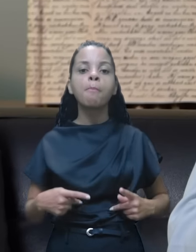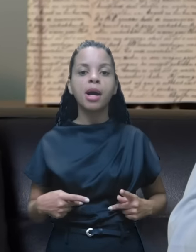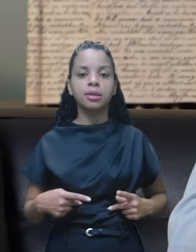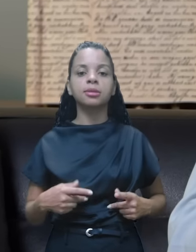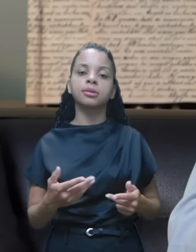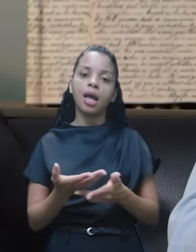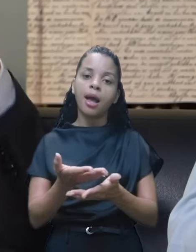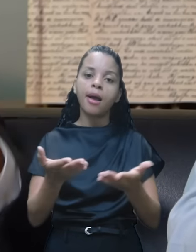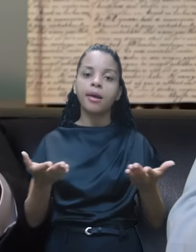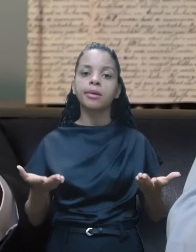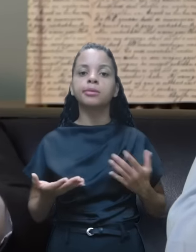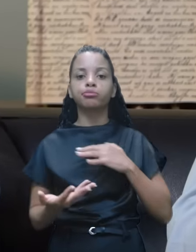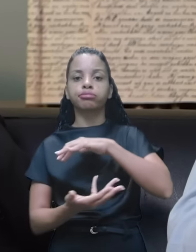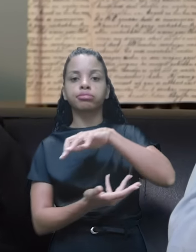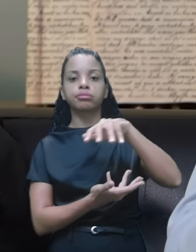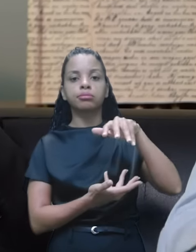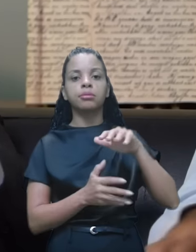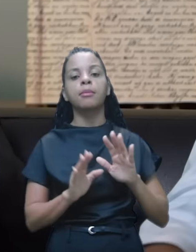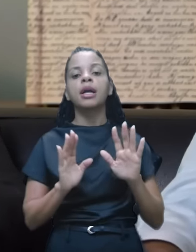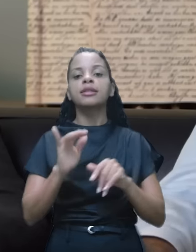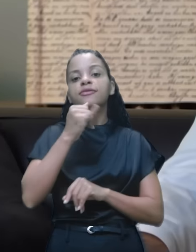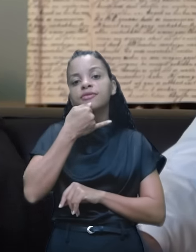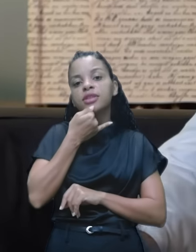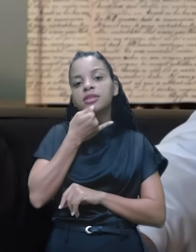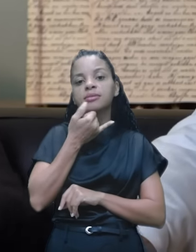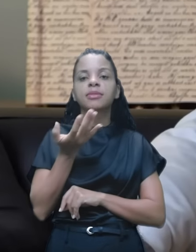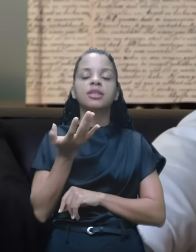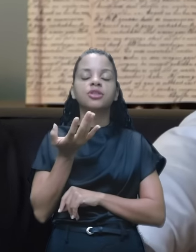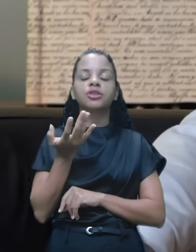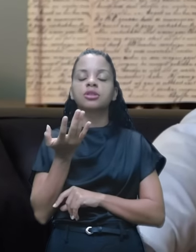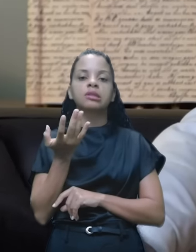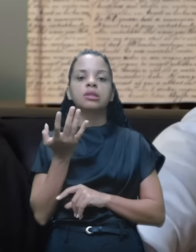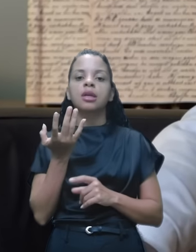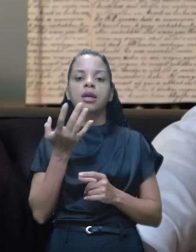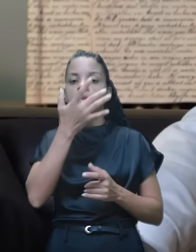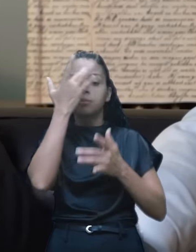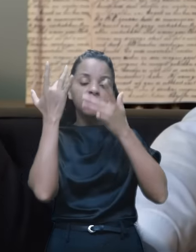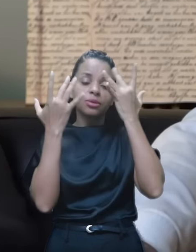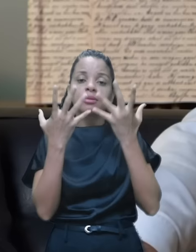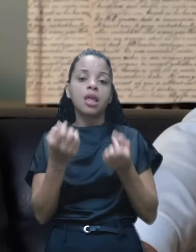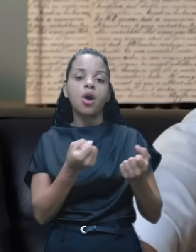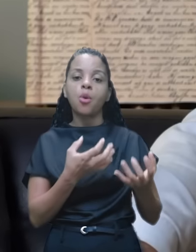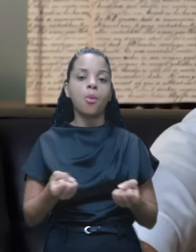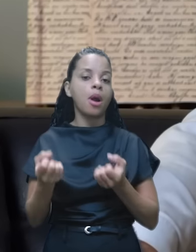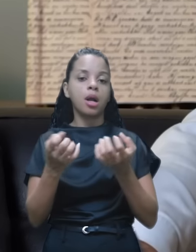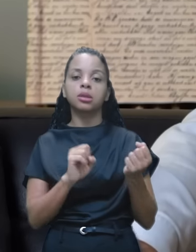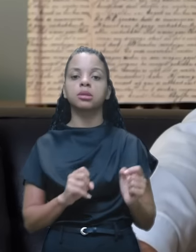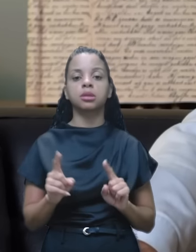eles insistentemente no dia a dia também rejeitavam Jesus, rejeitavam,